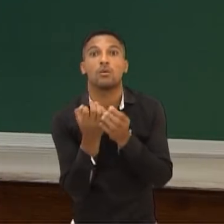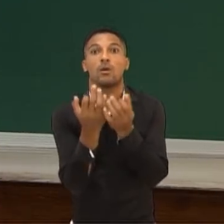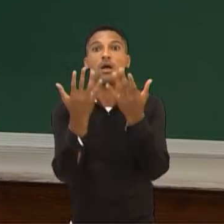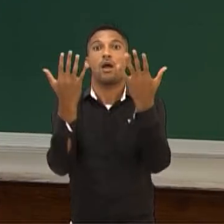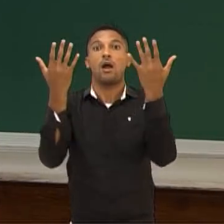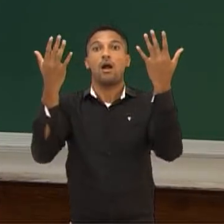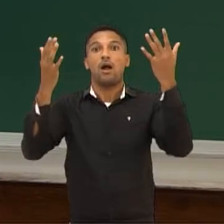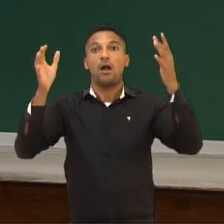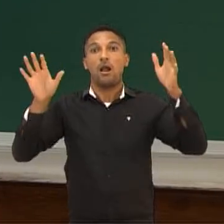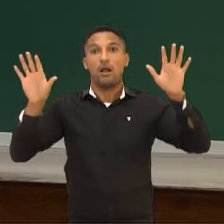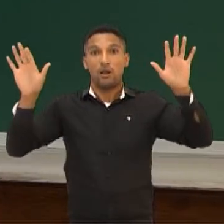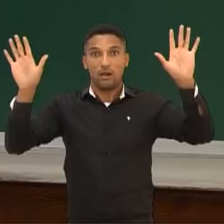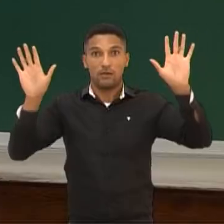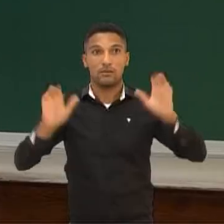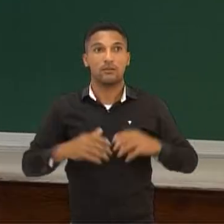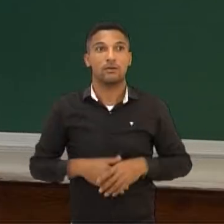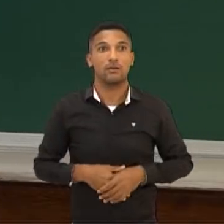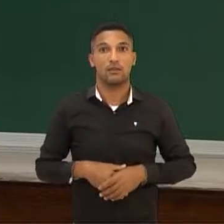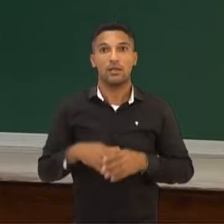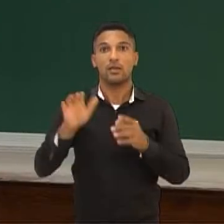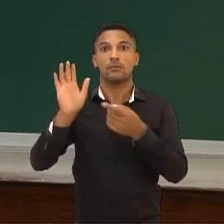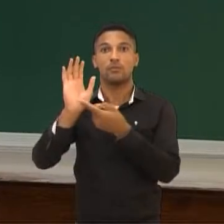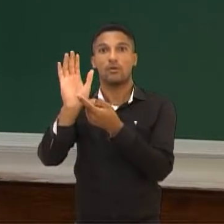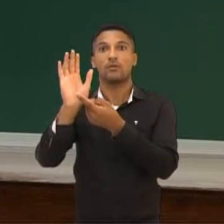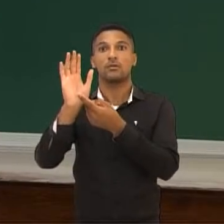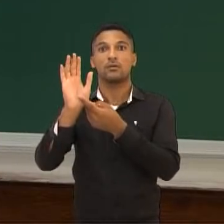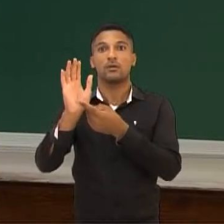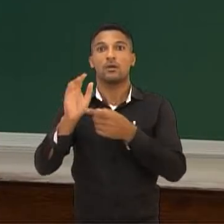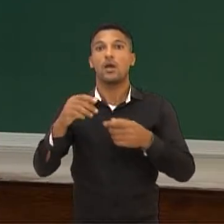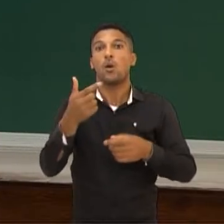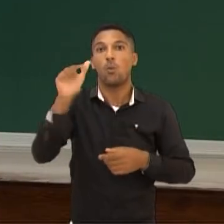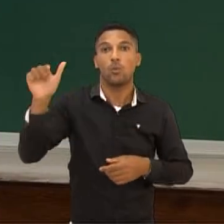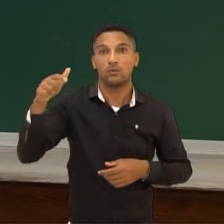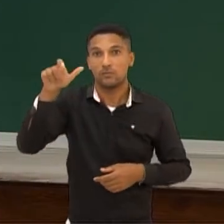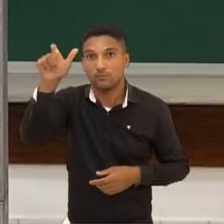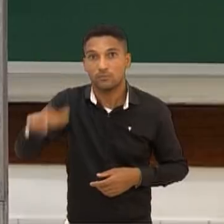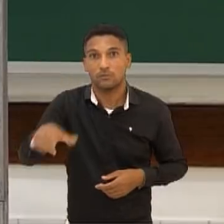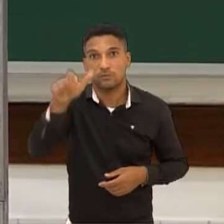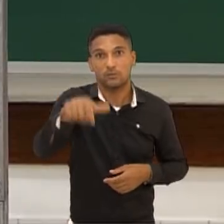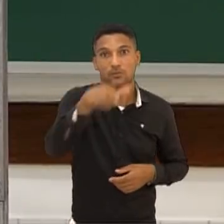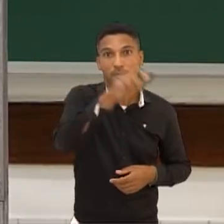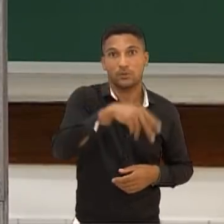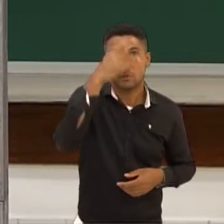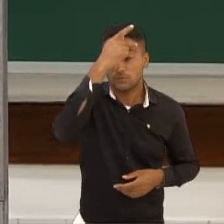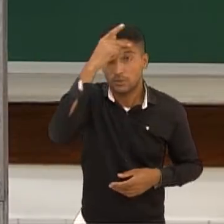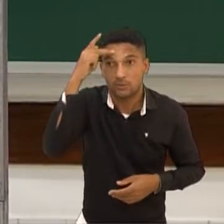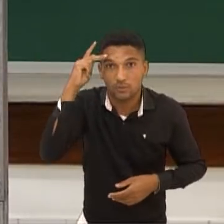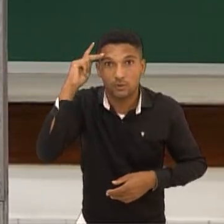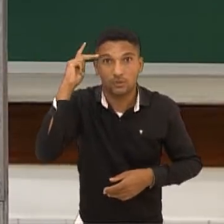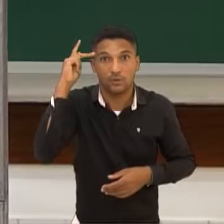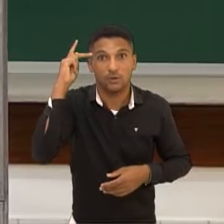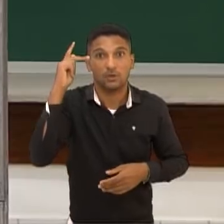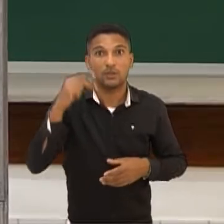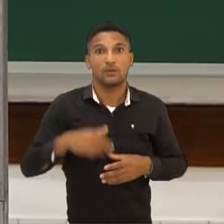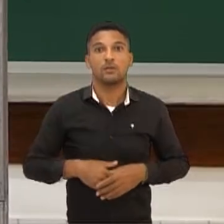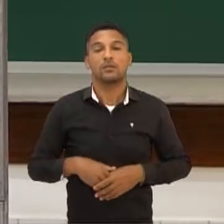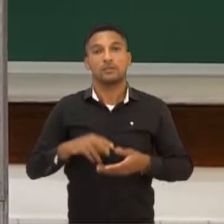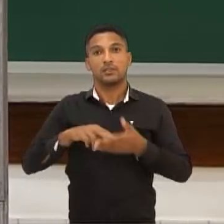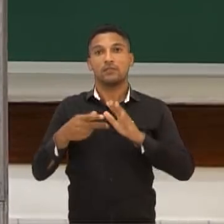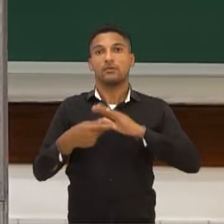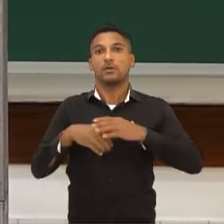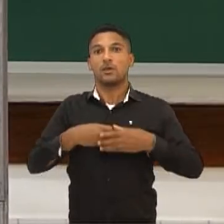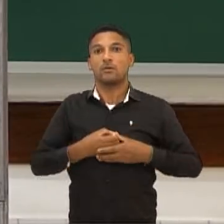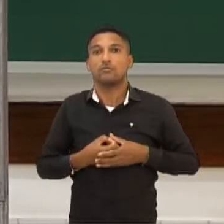expandindo e assim, né, atingindo, alcançando as outras pessoas, né? Porque quando a gente consegue trazer as nossas